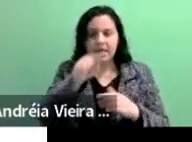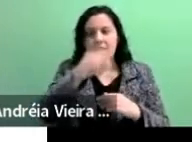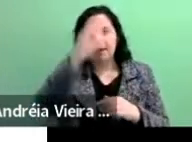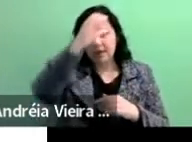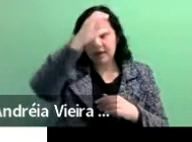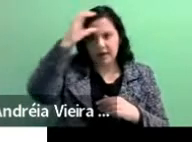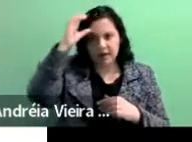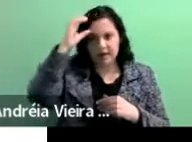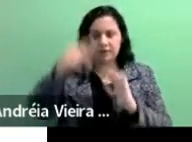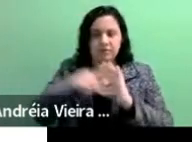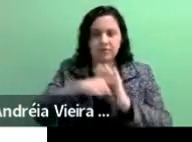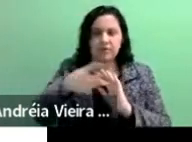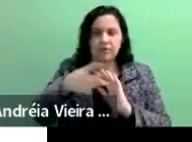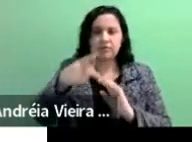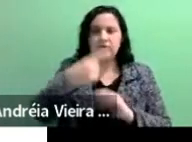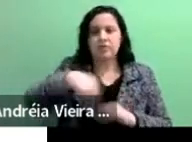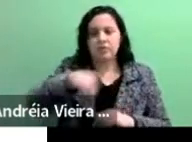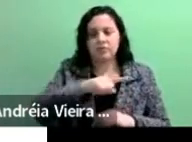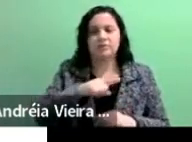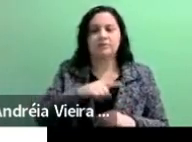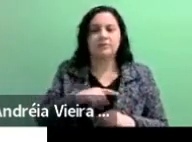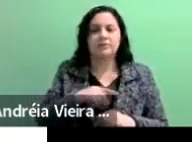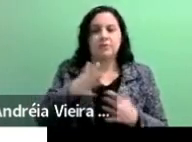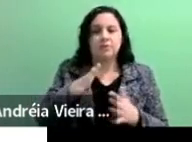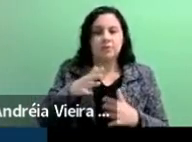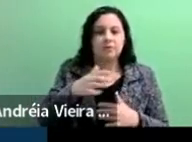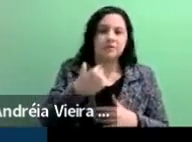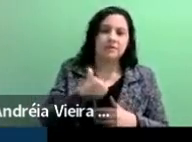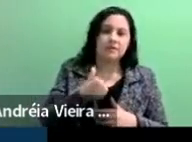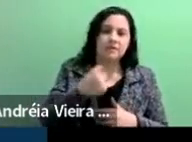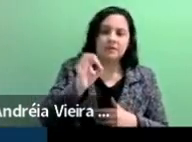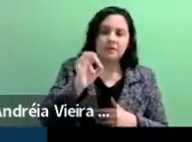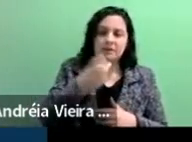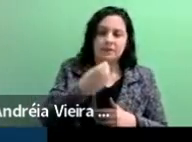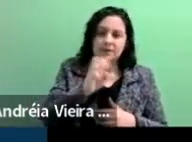nossas unidades Embrapi. Médias é 5% e grandes empresas 39%.